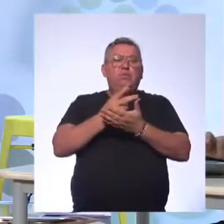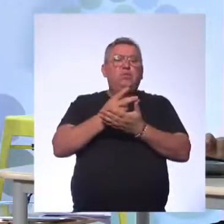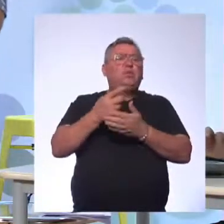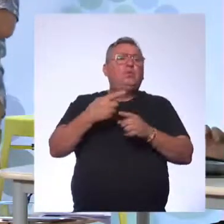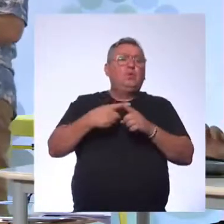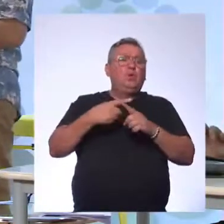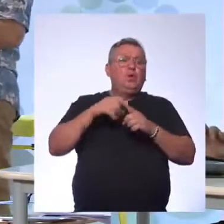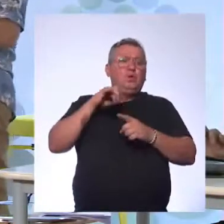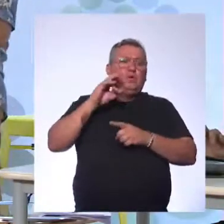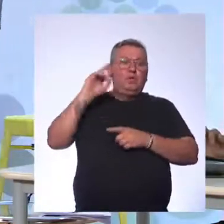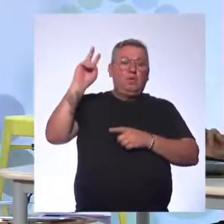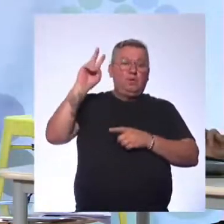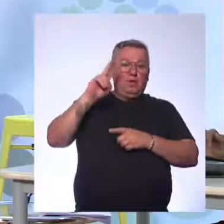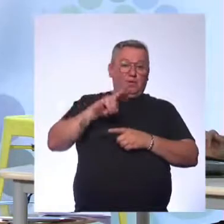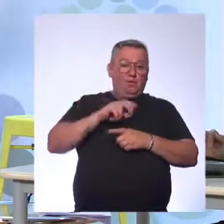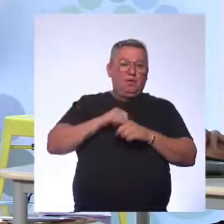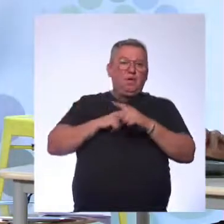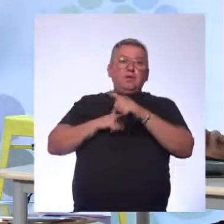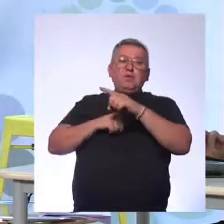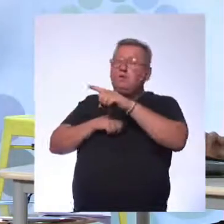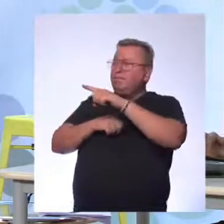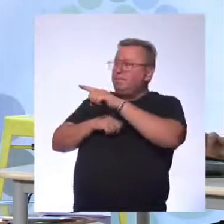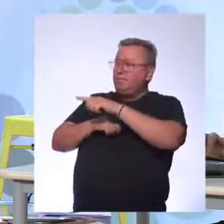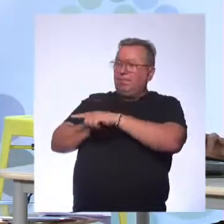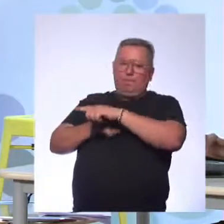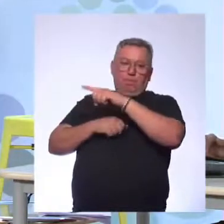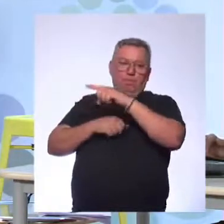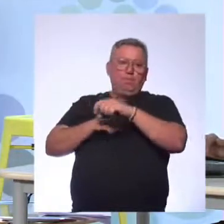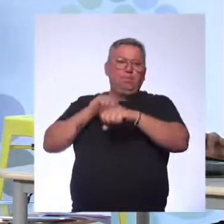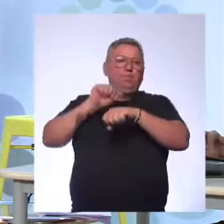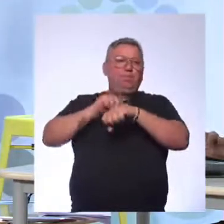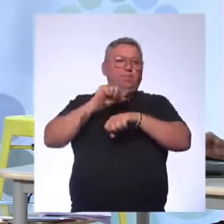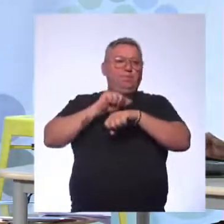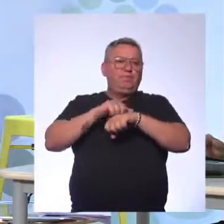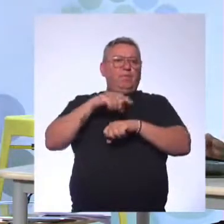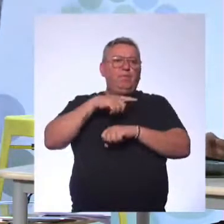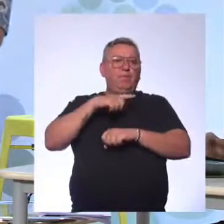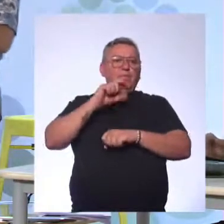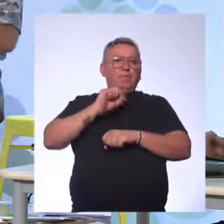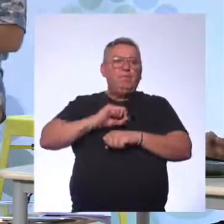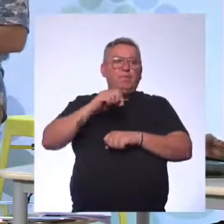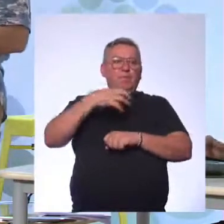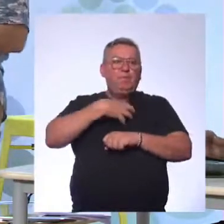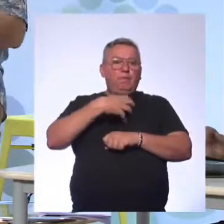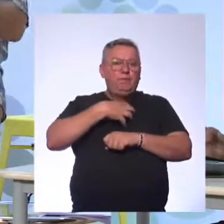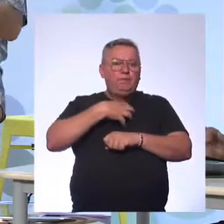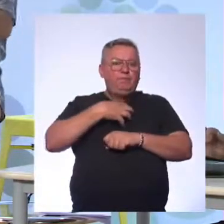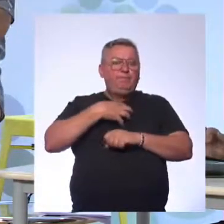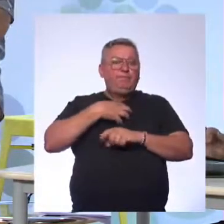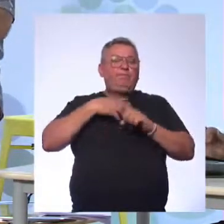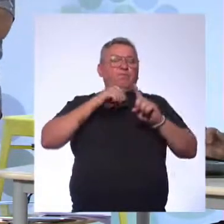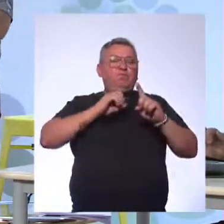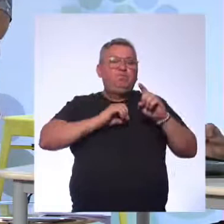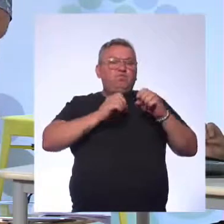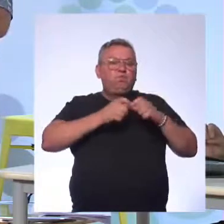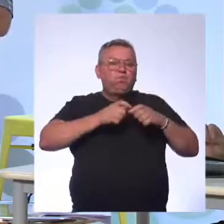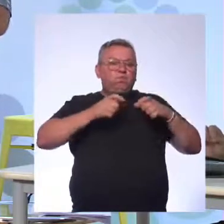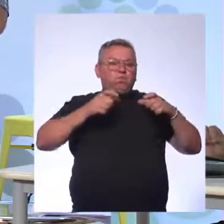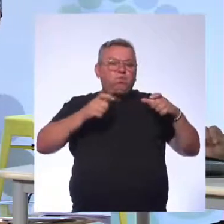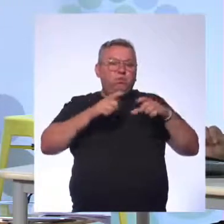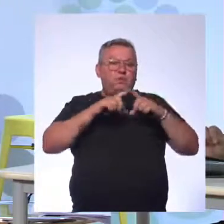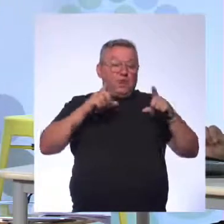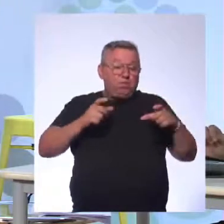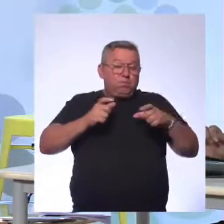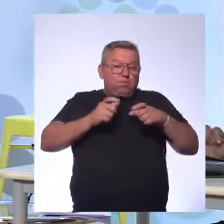se nós observamos aqui ó o estado sólido ele possui forma e volume definido Então as moléculas